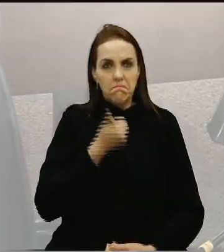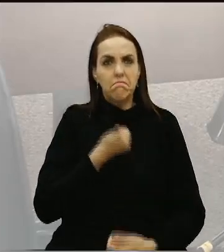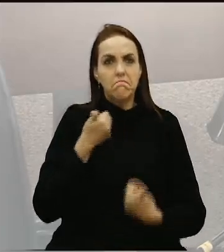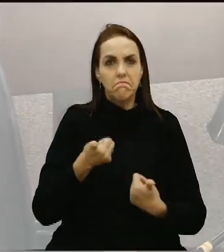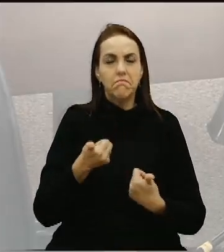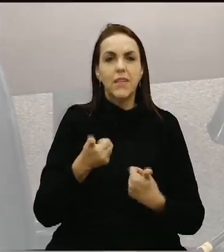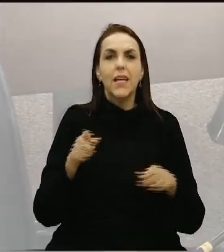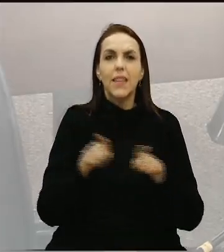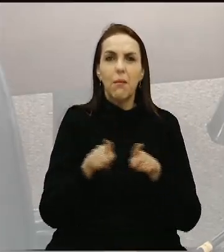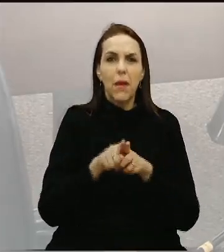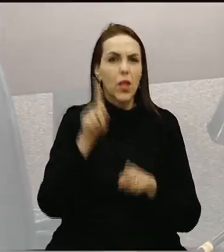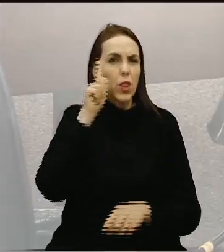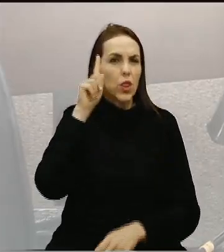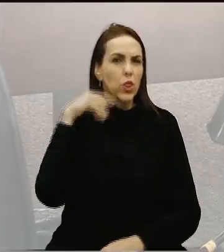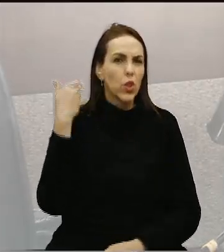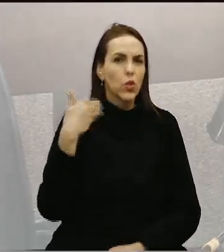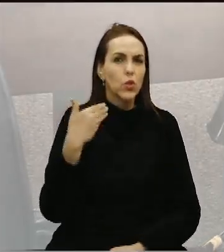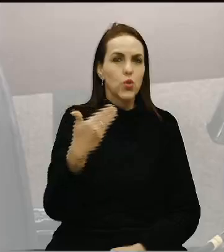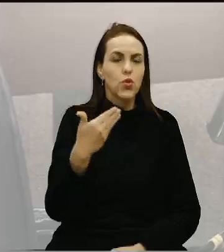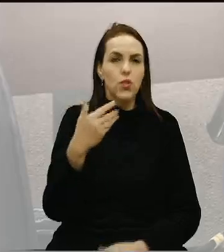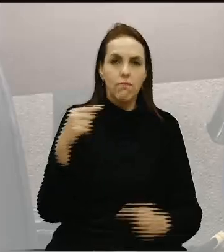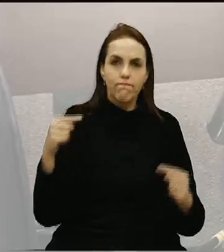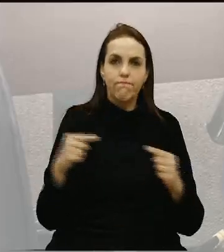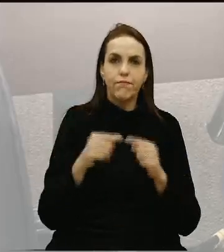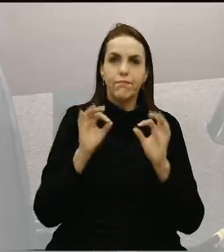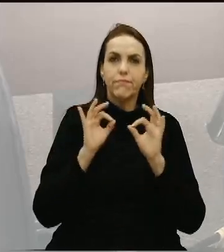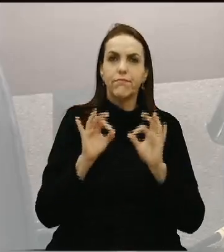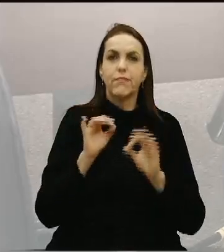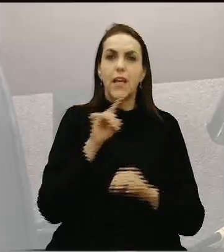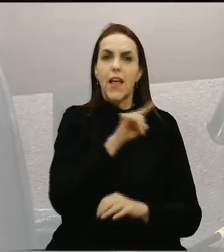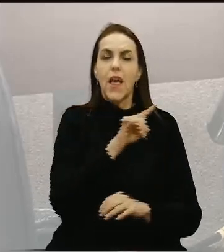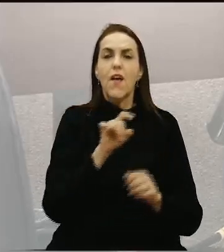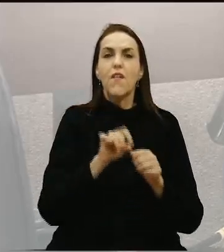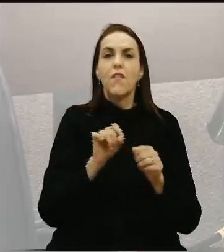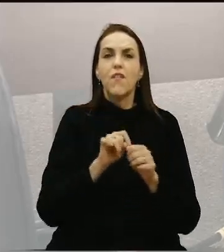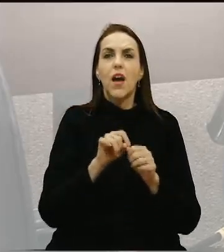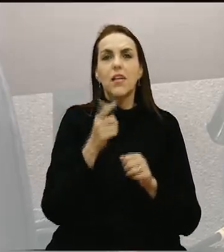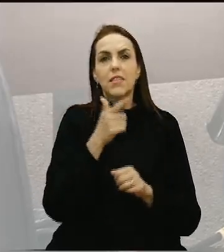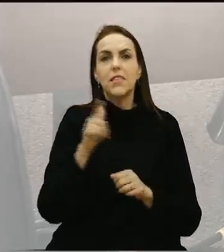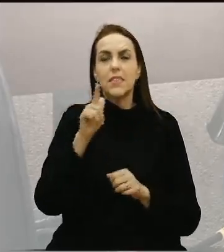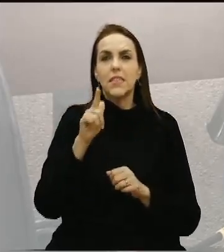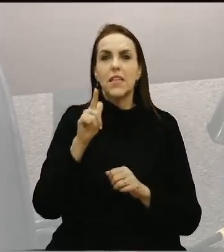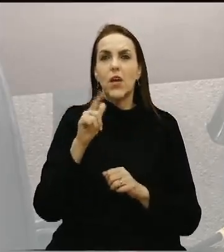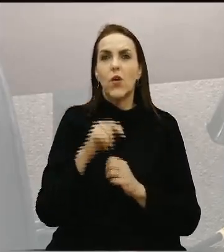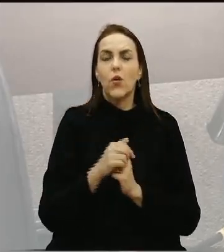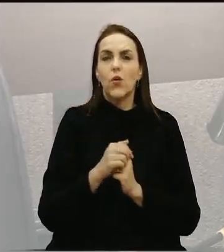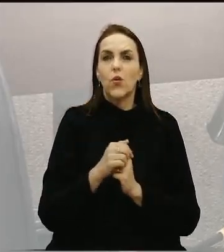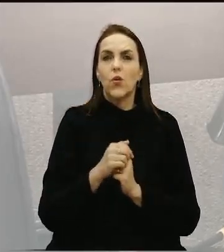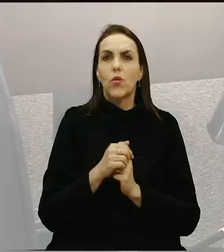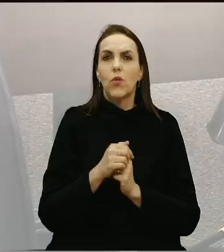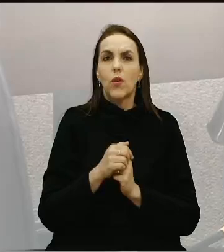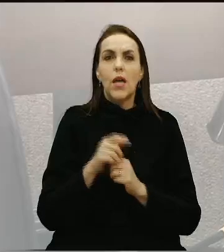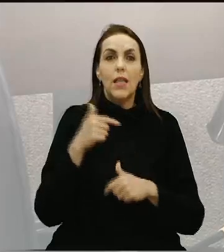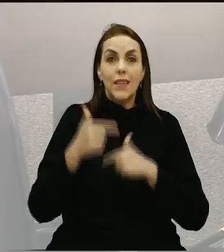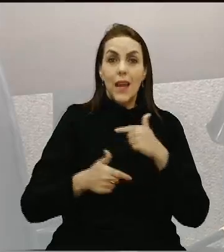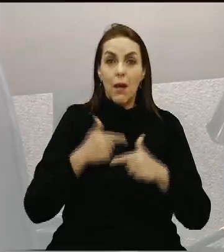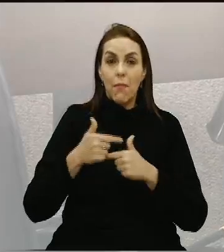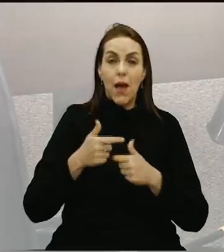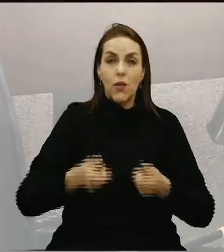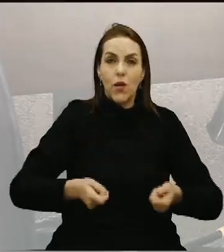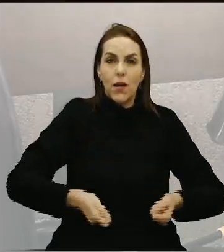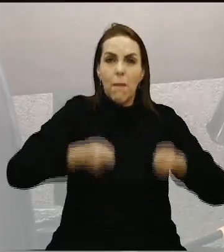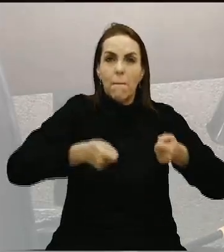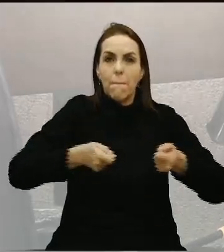do Tequila, meu colega D'Ambrós, quando ele faz o seu exercício de maqueiro no Esporte Clube Juventude, que